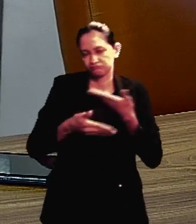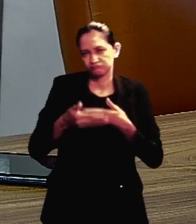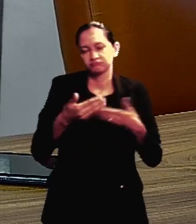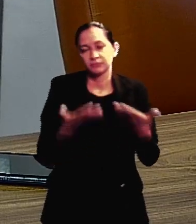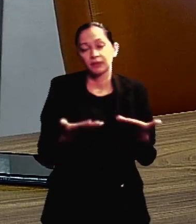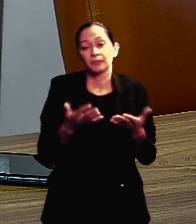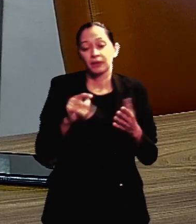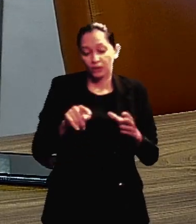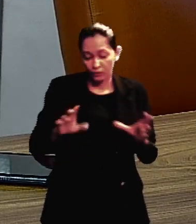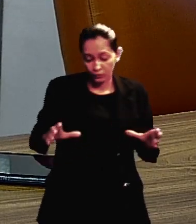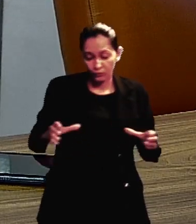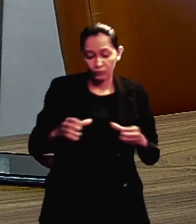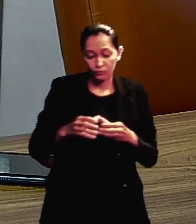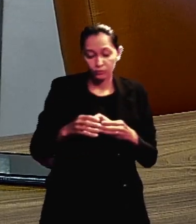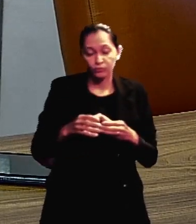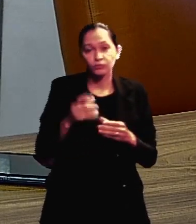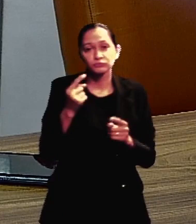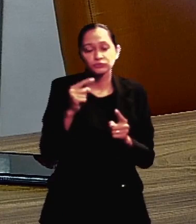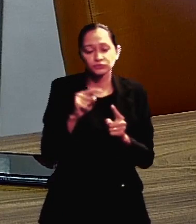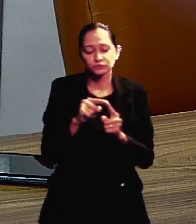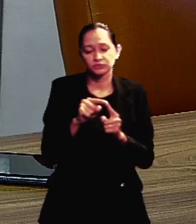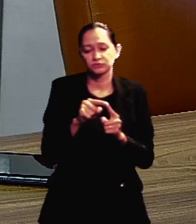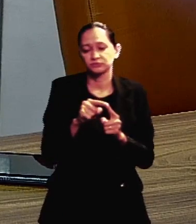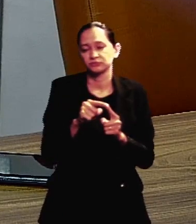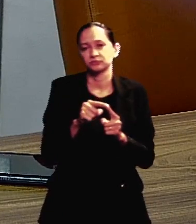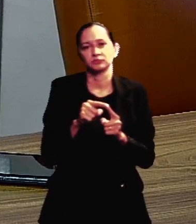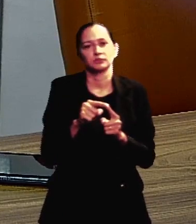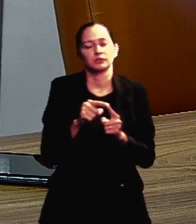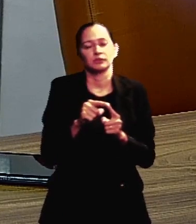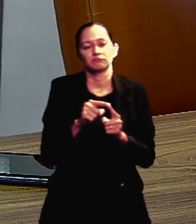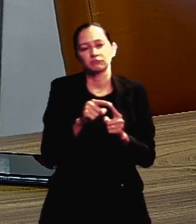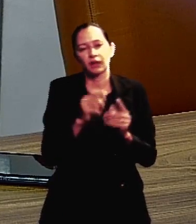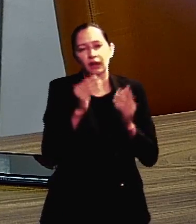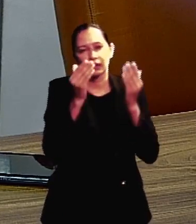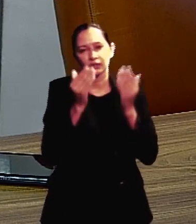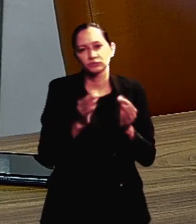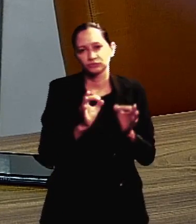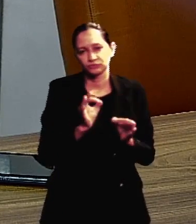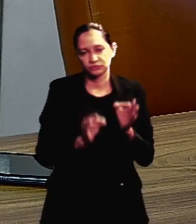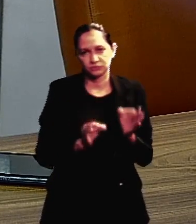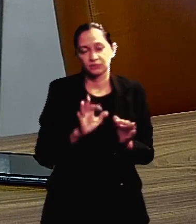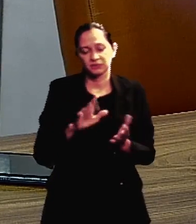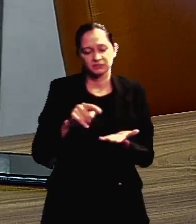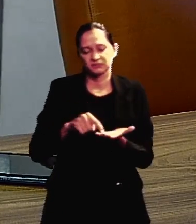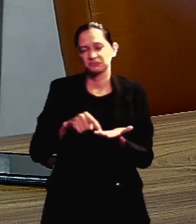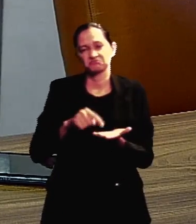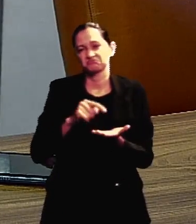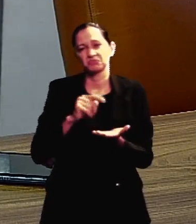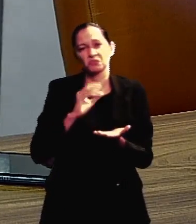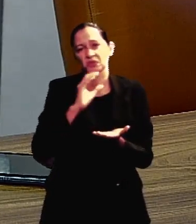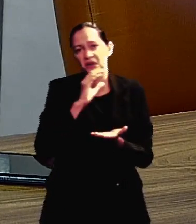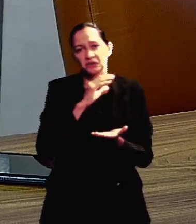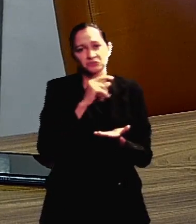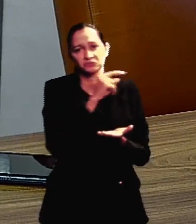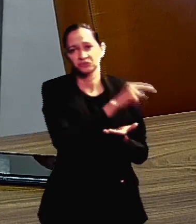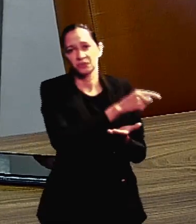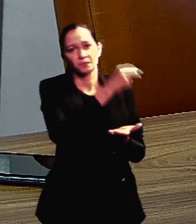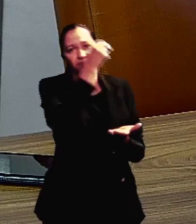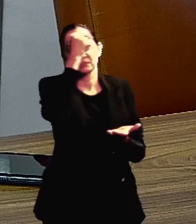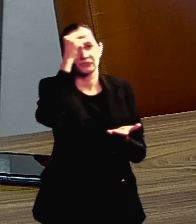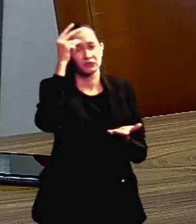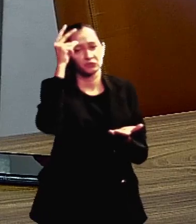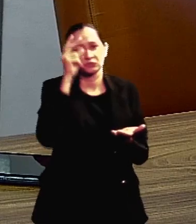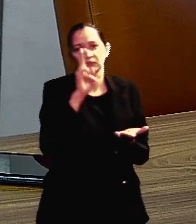comissão para ver os méritos. Isso aqui é muito difícil ir para frente. Mas, em respeito a